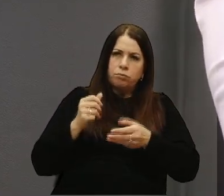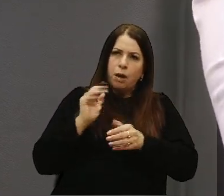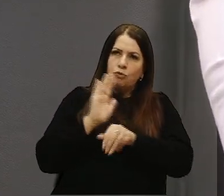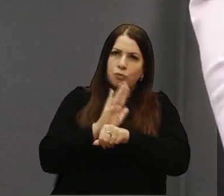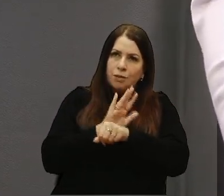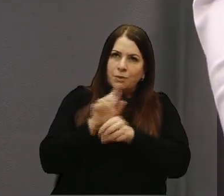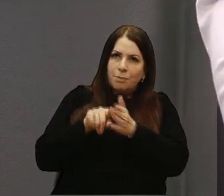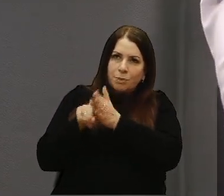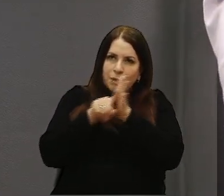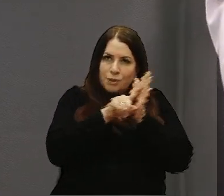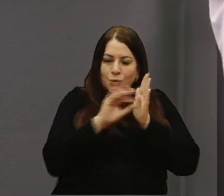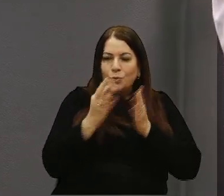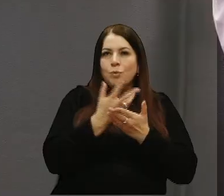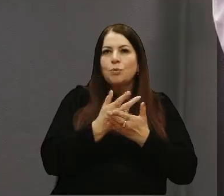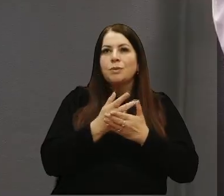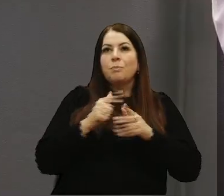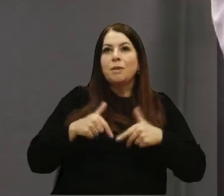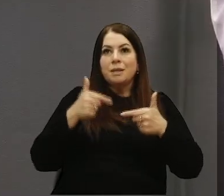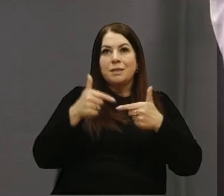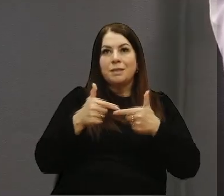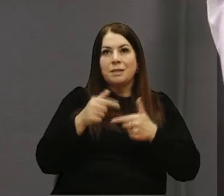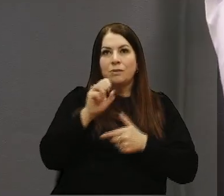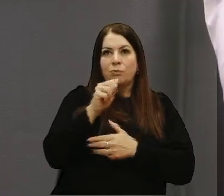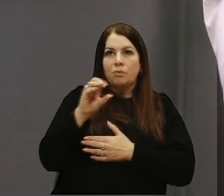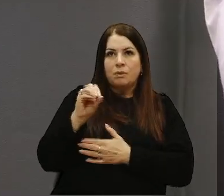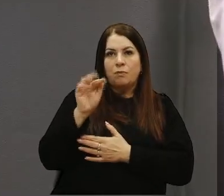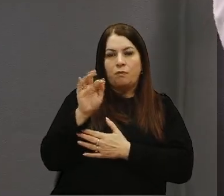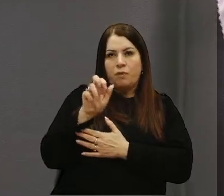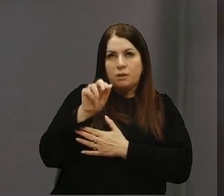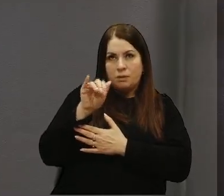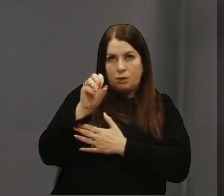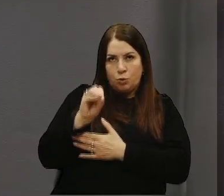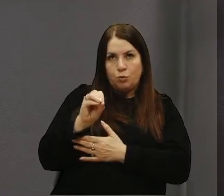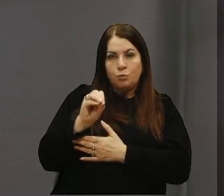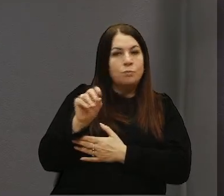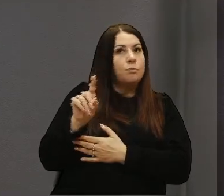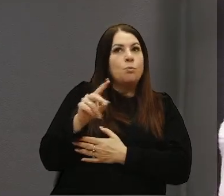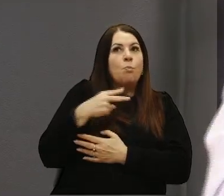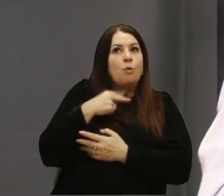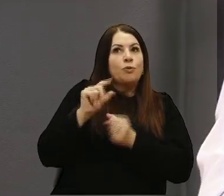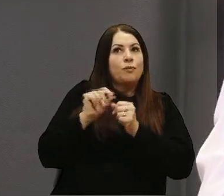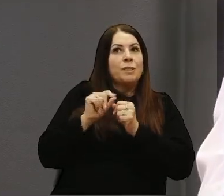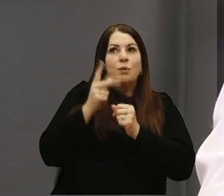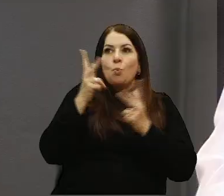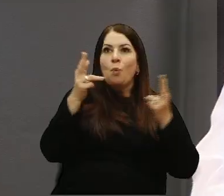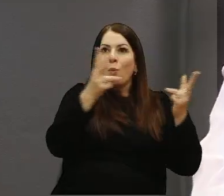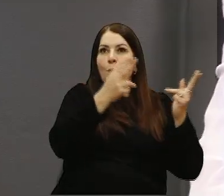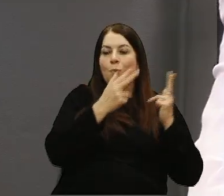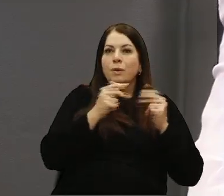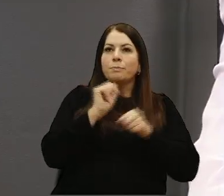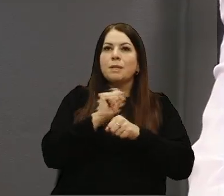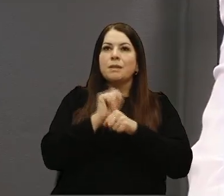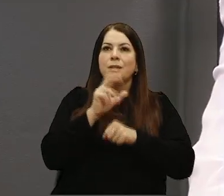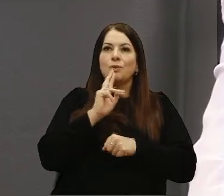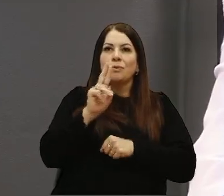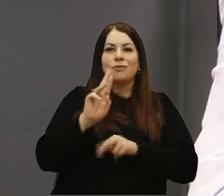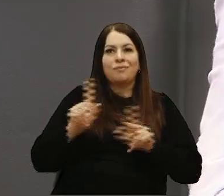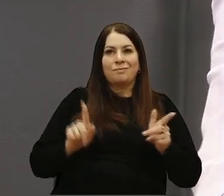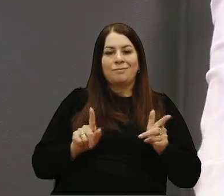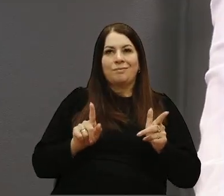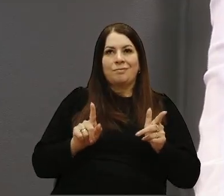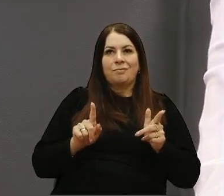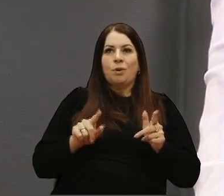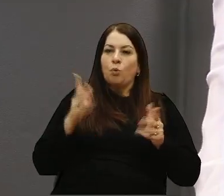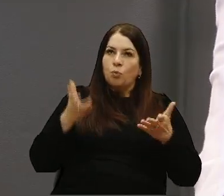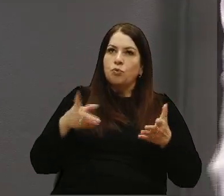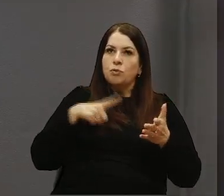fino e também na ação hoje no São Francisco. O que a gente não pode é querer fazer as mesmas coisas e esperar resultados diferentes. O que a gente